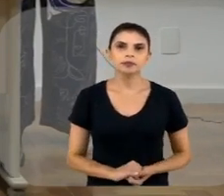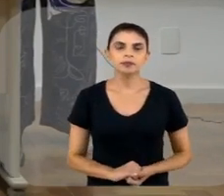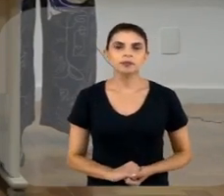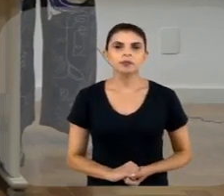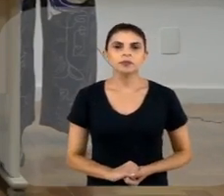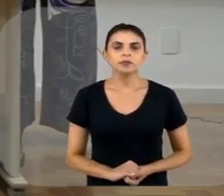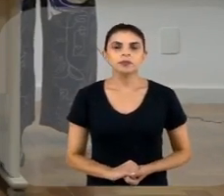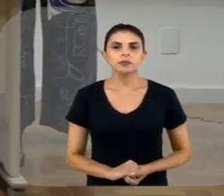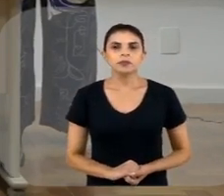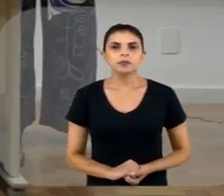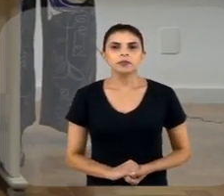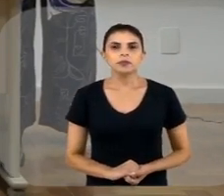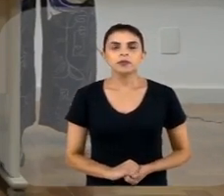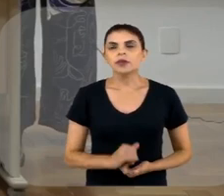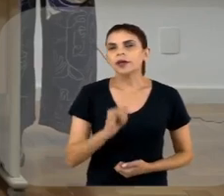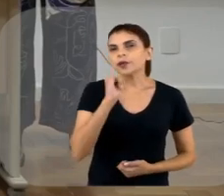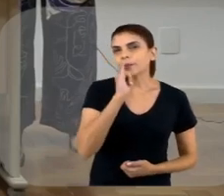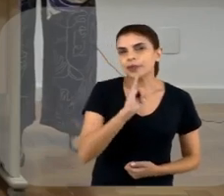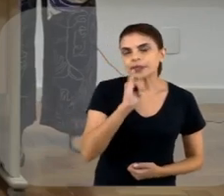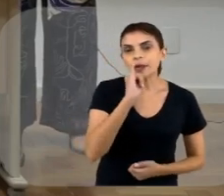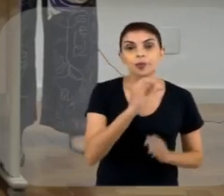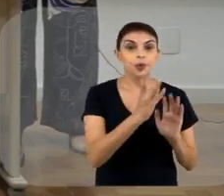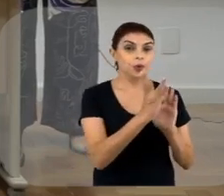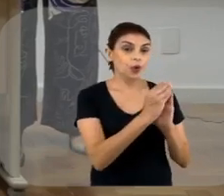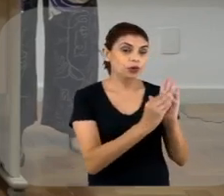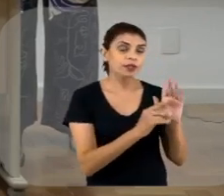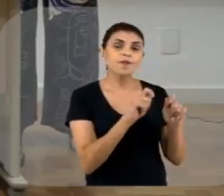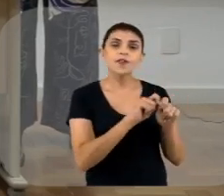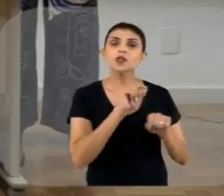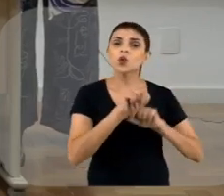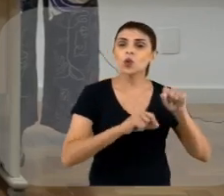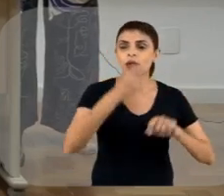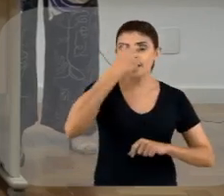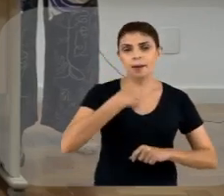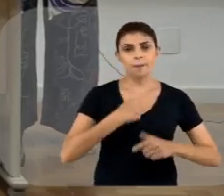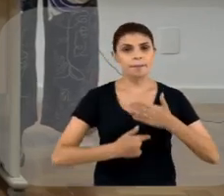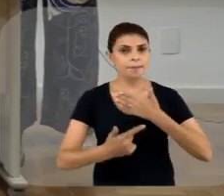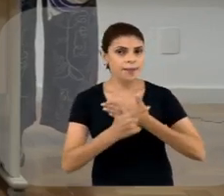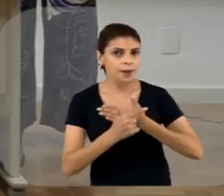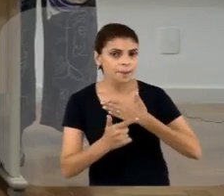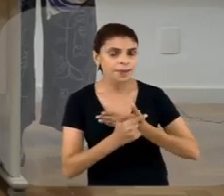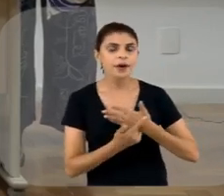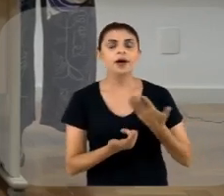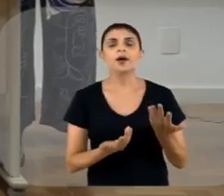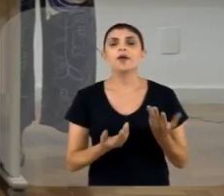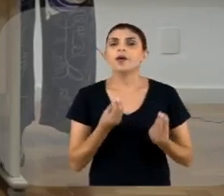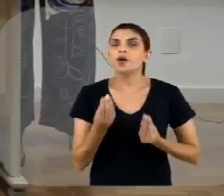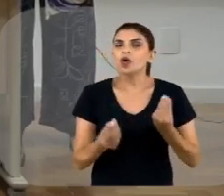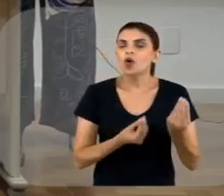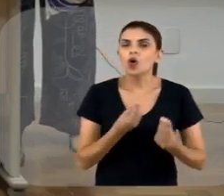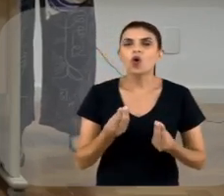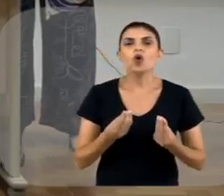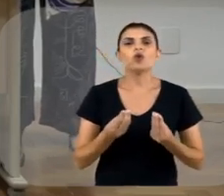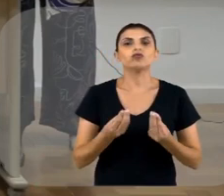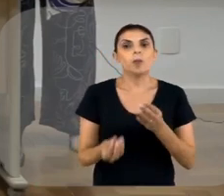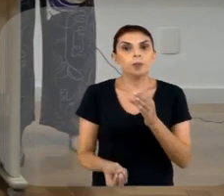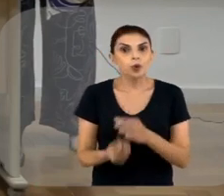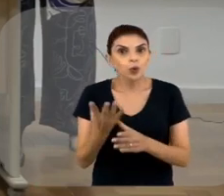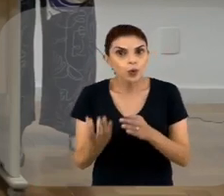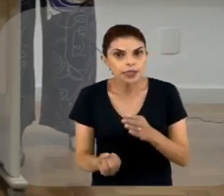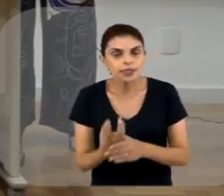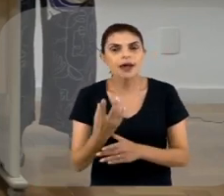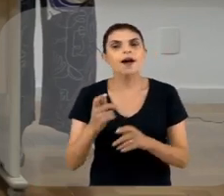Então aqui, né? Falando um pouquinho do que o conteudista faz, né, a questão da